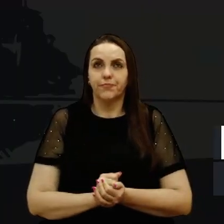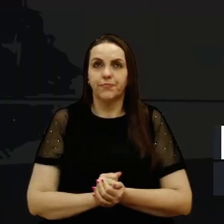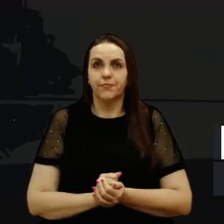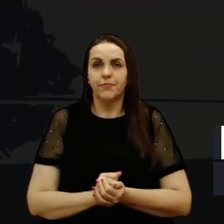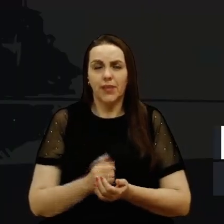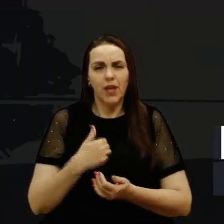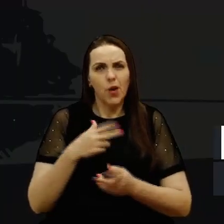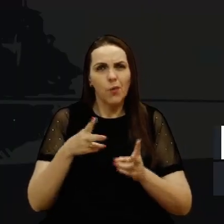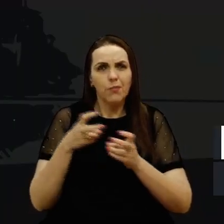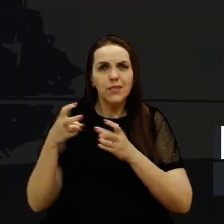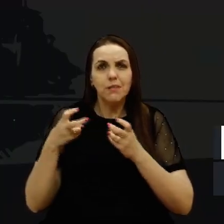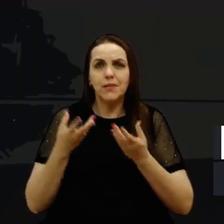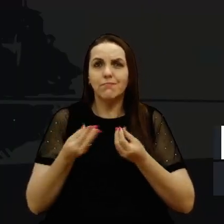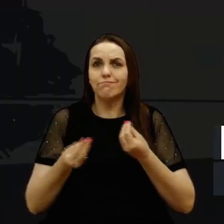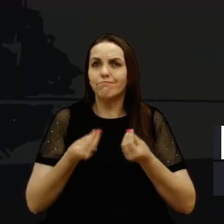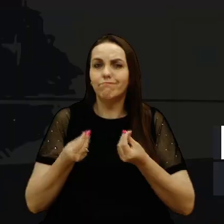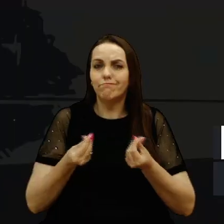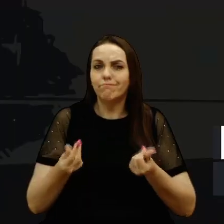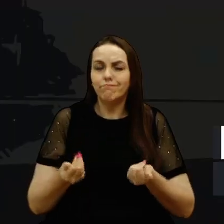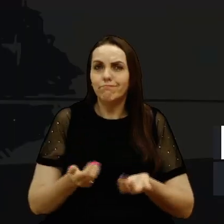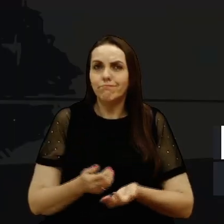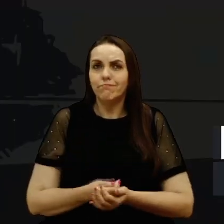eu tenho percebido que